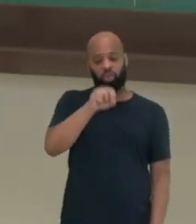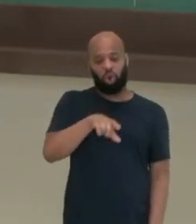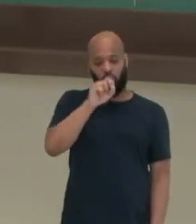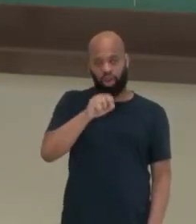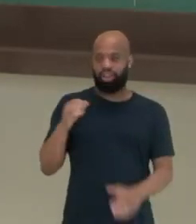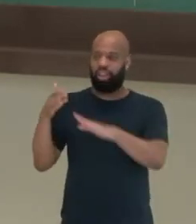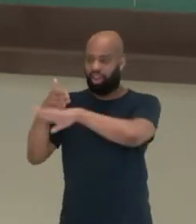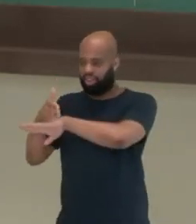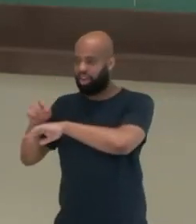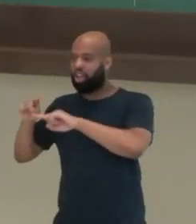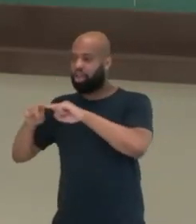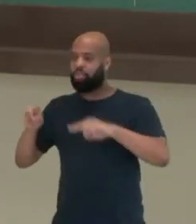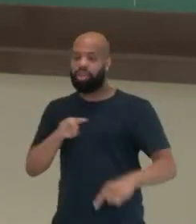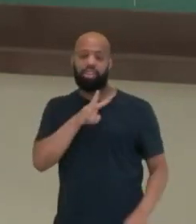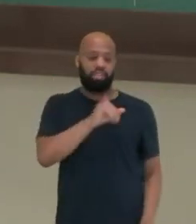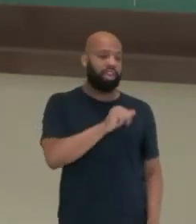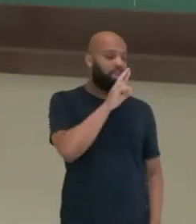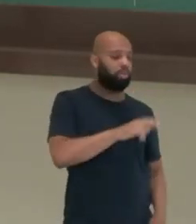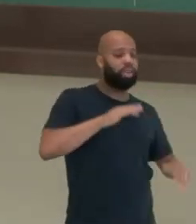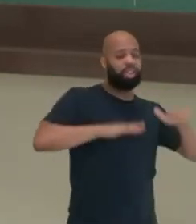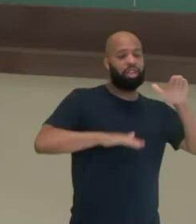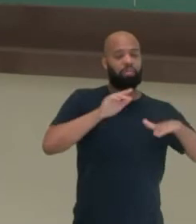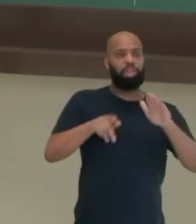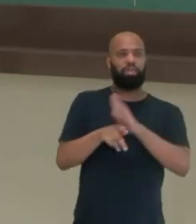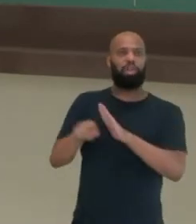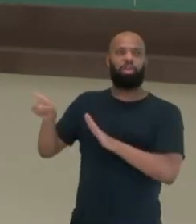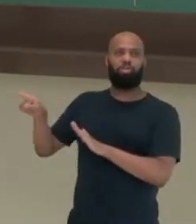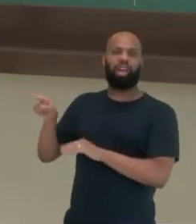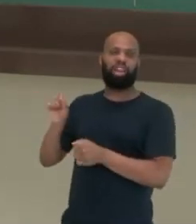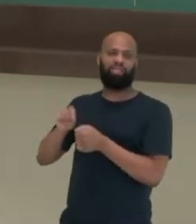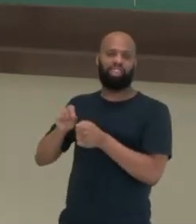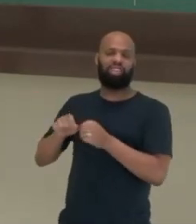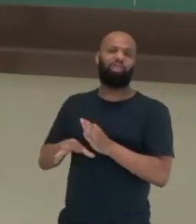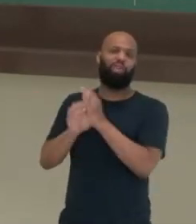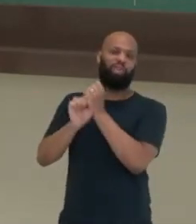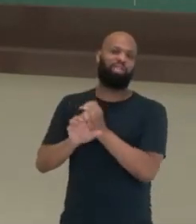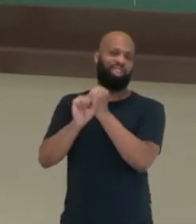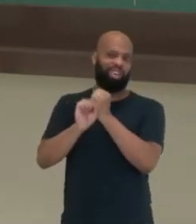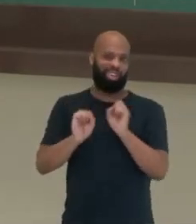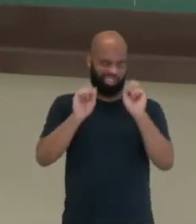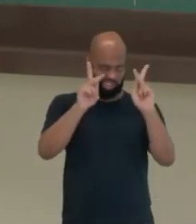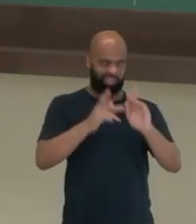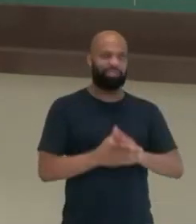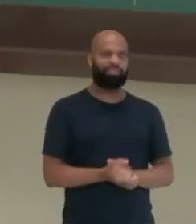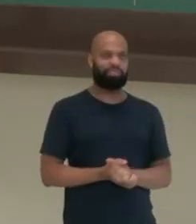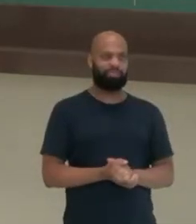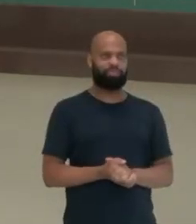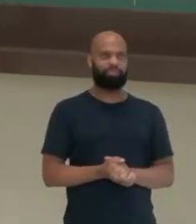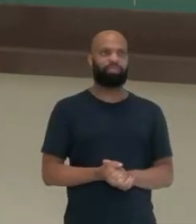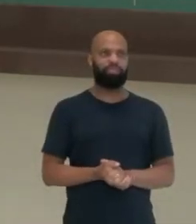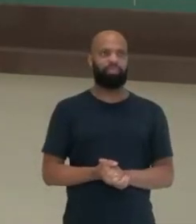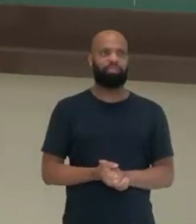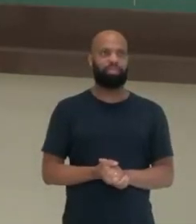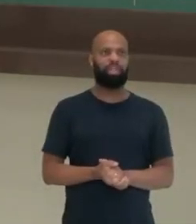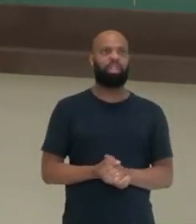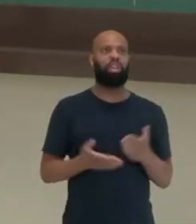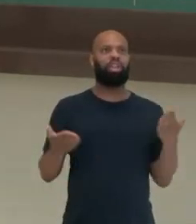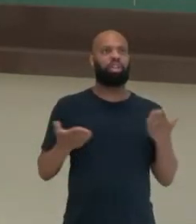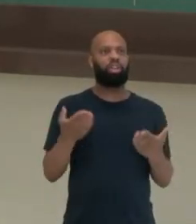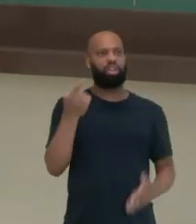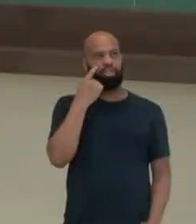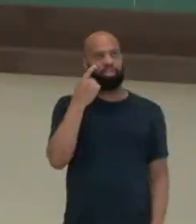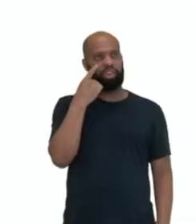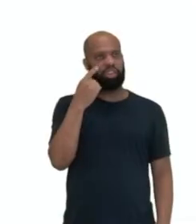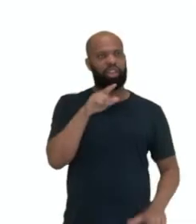entrada, mas o valor da saída depende da máquina daí. Tem que fazer a continha, certo? Vamos ver então a letra